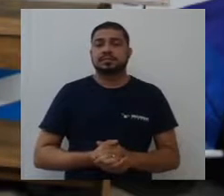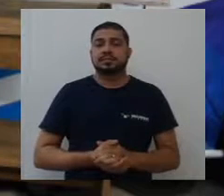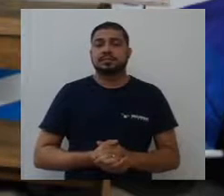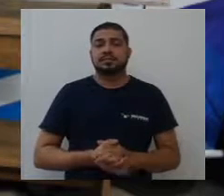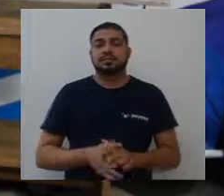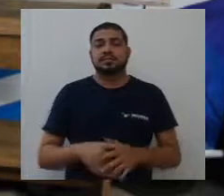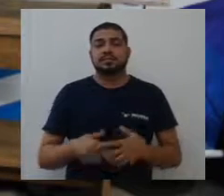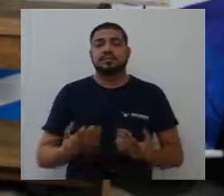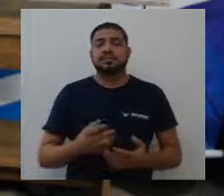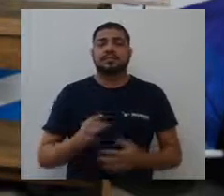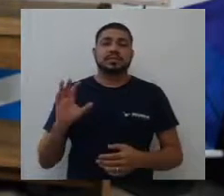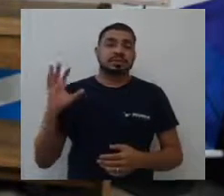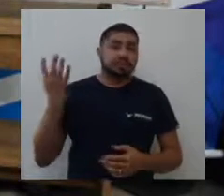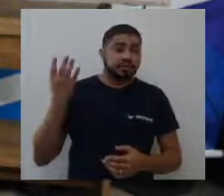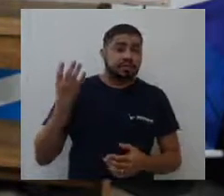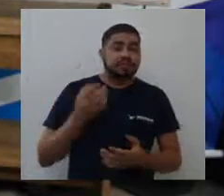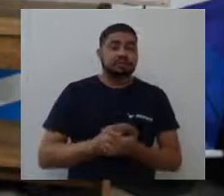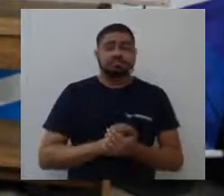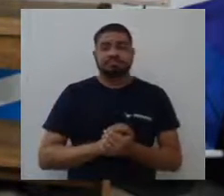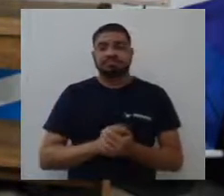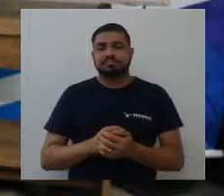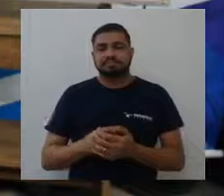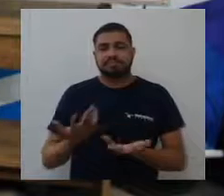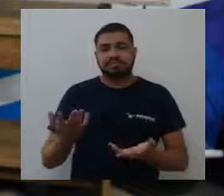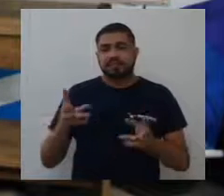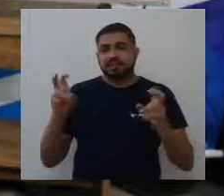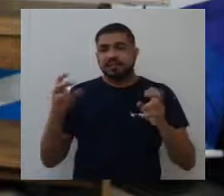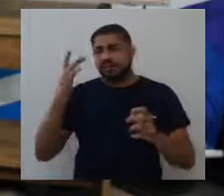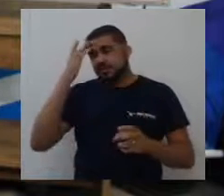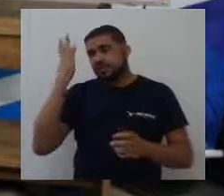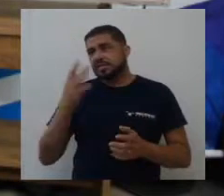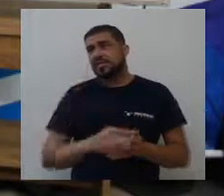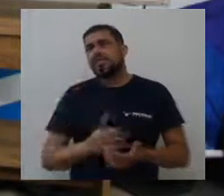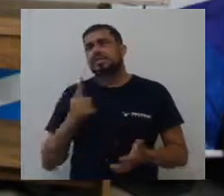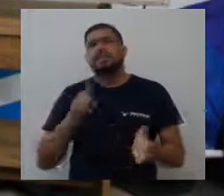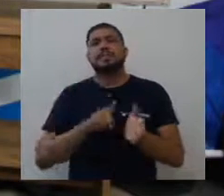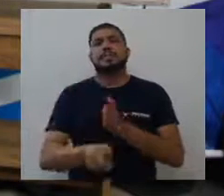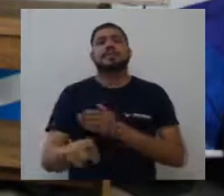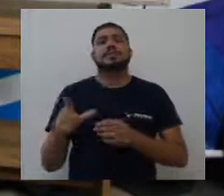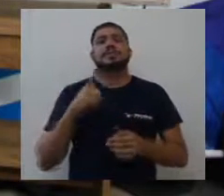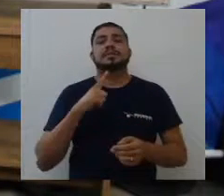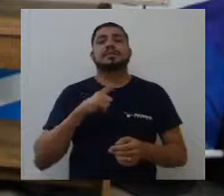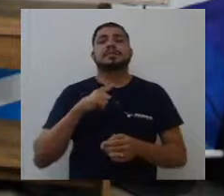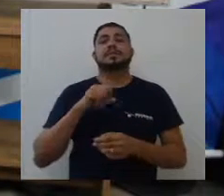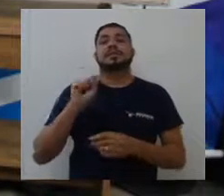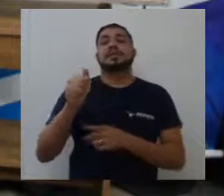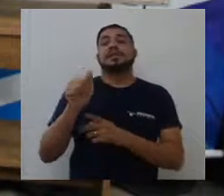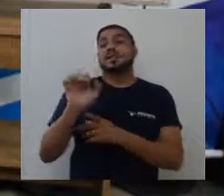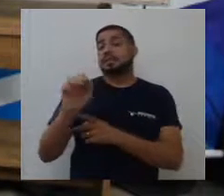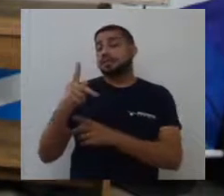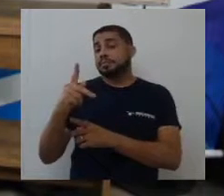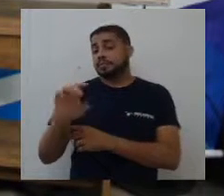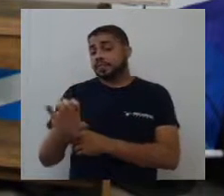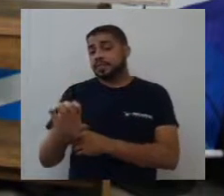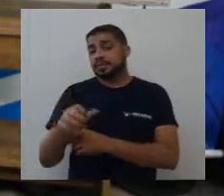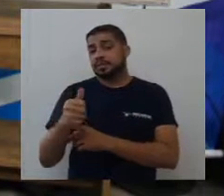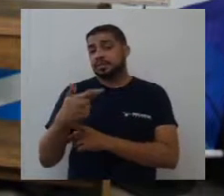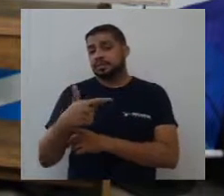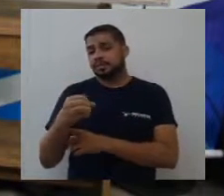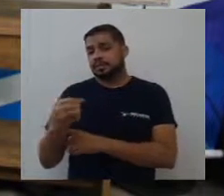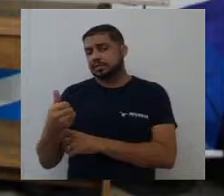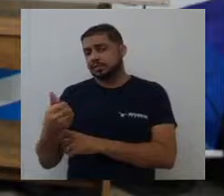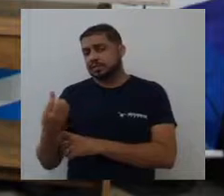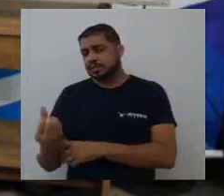Massa. Então vamos para resolver aqui alguma questão. Tema fácil. Uma questão que caiu no SAEP em 2016.